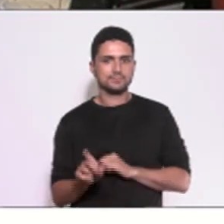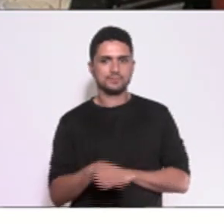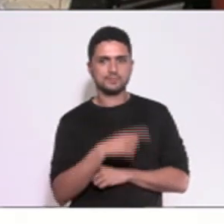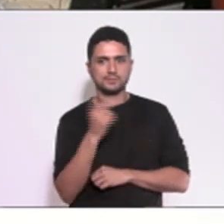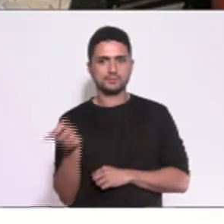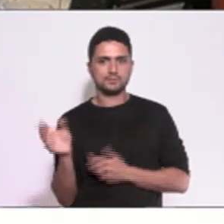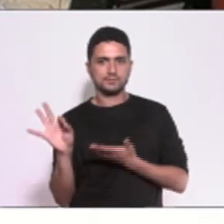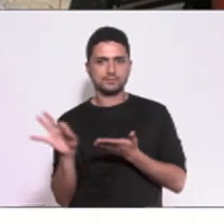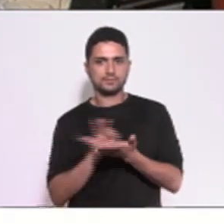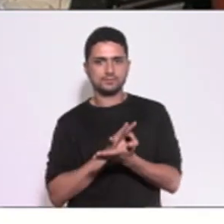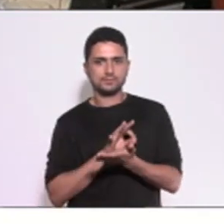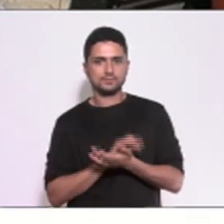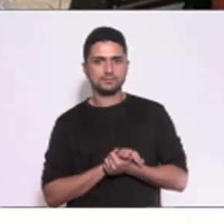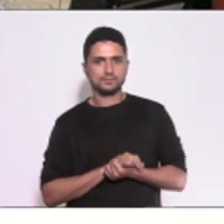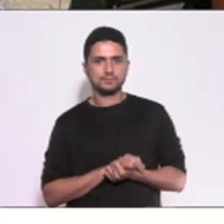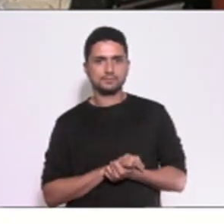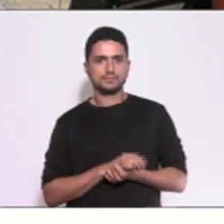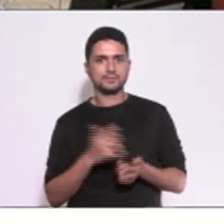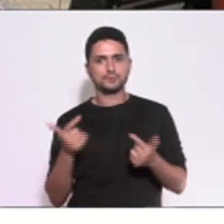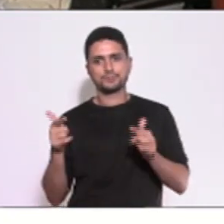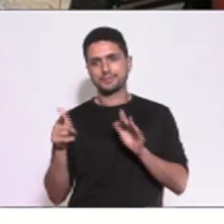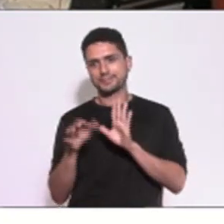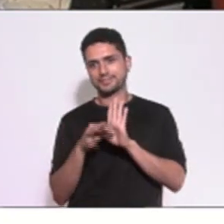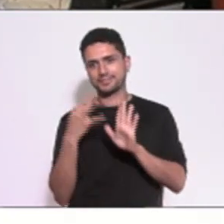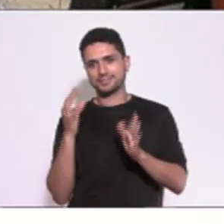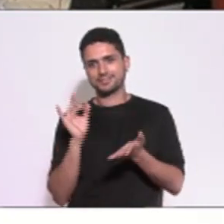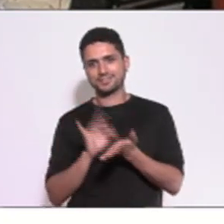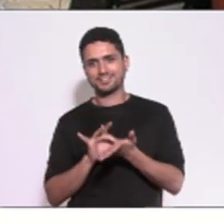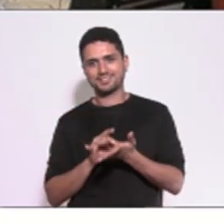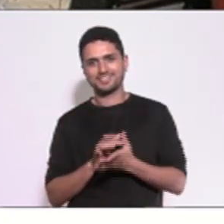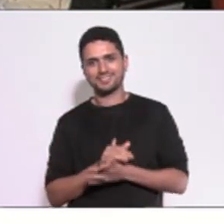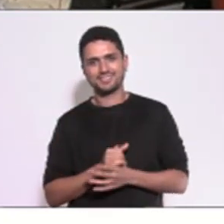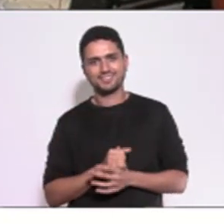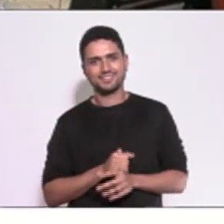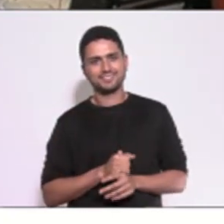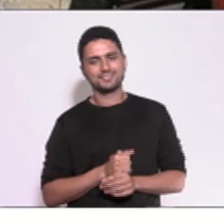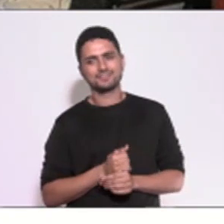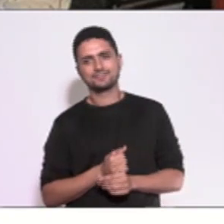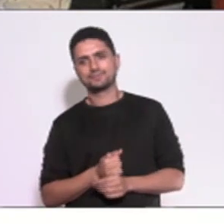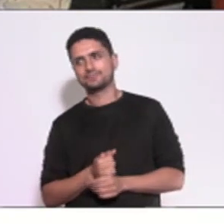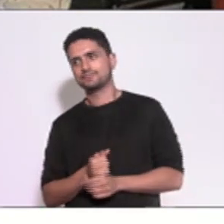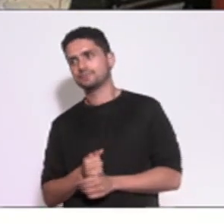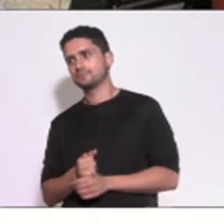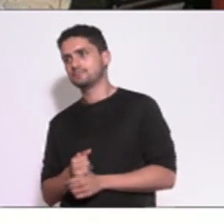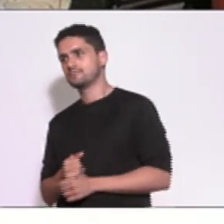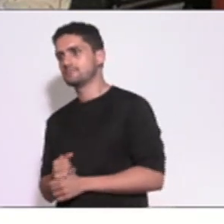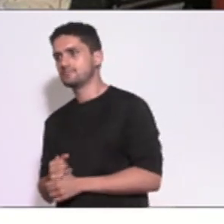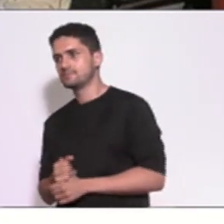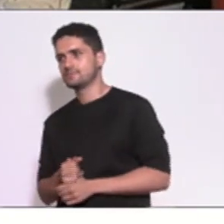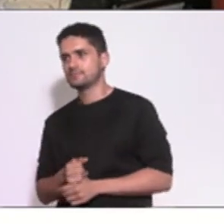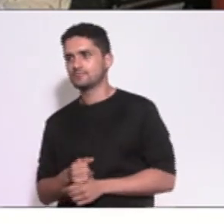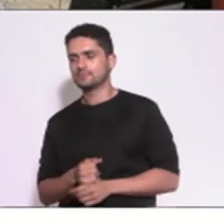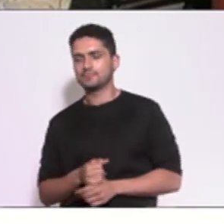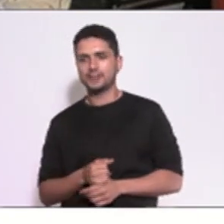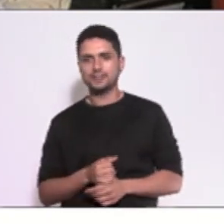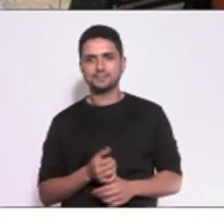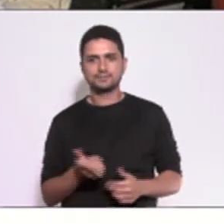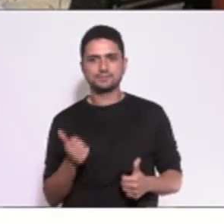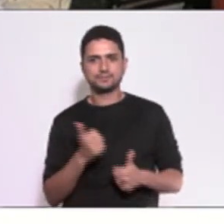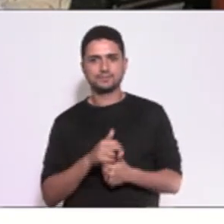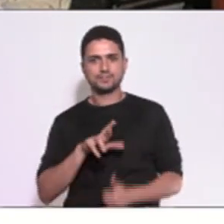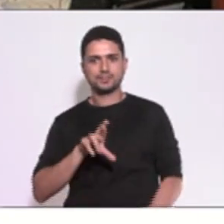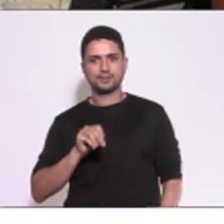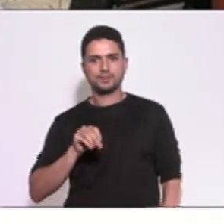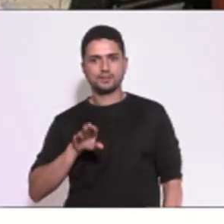aliás, não inscrito, né? Estou acostumado tanto com a sessão aqui. Próximo orador, o senhor Roberto Vitagliano.